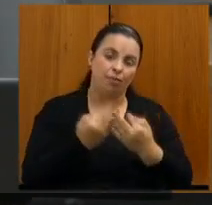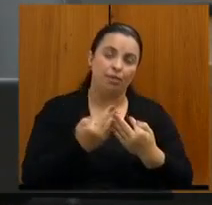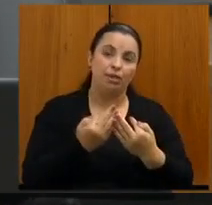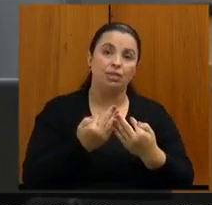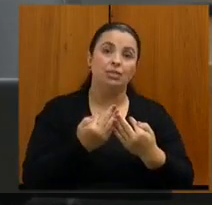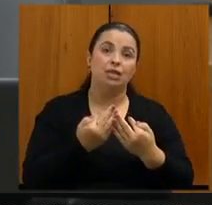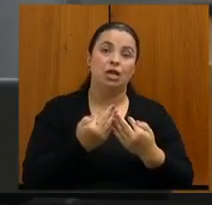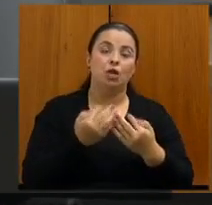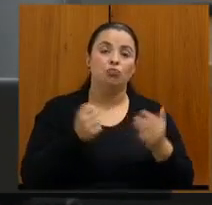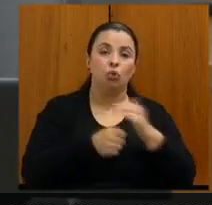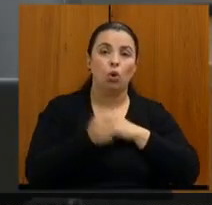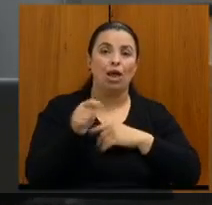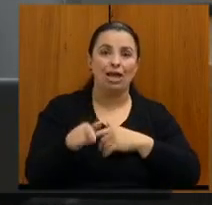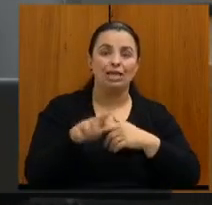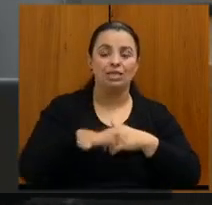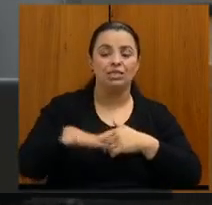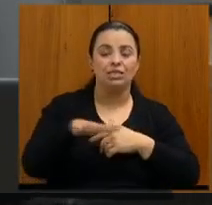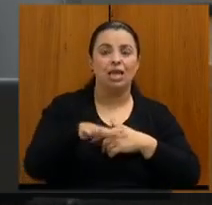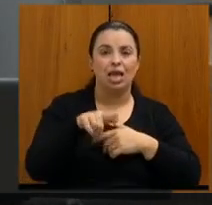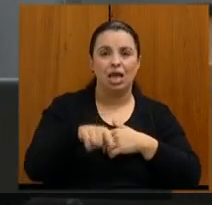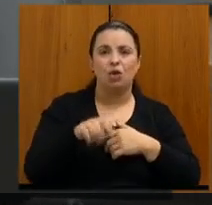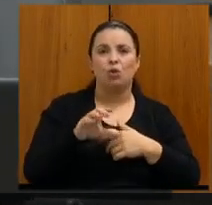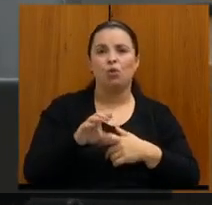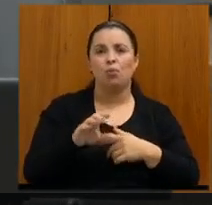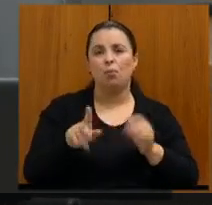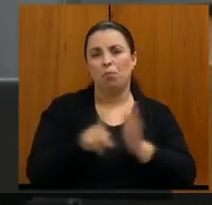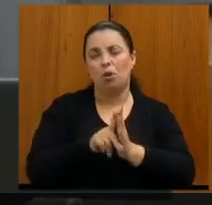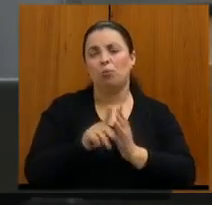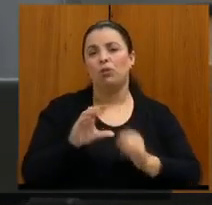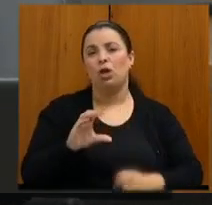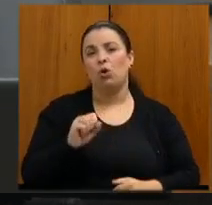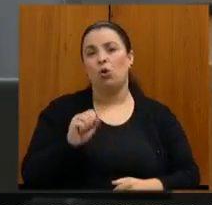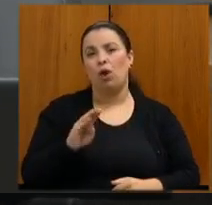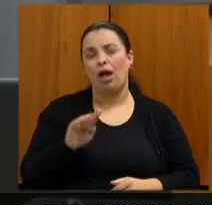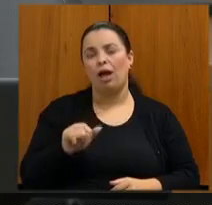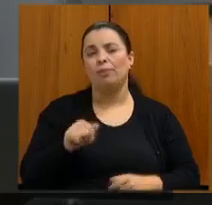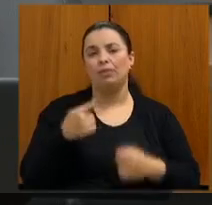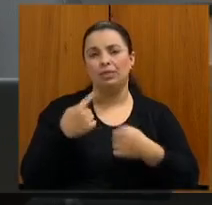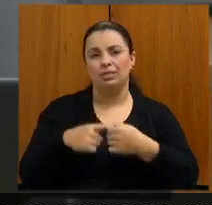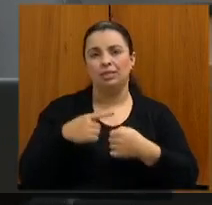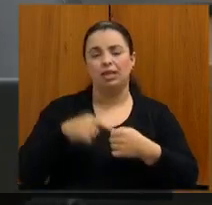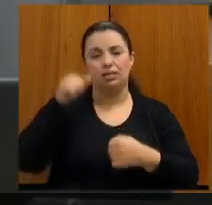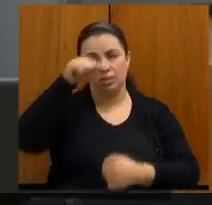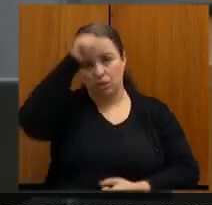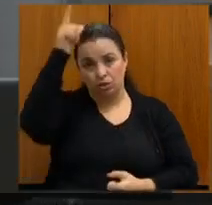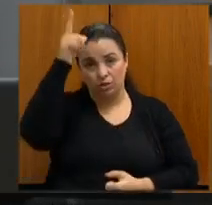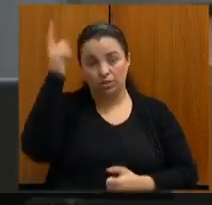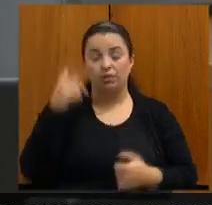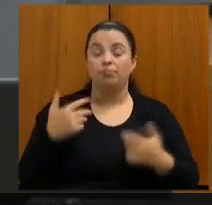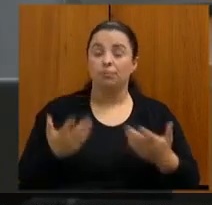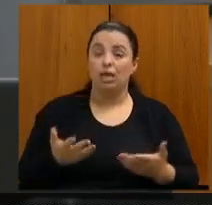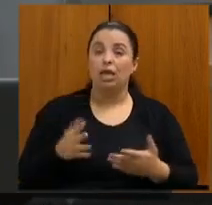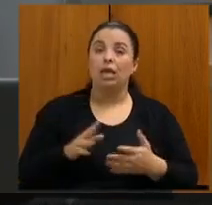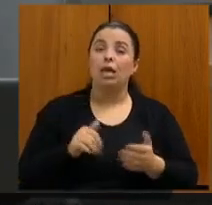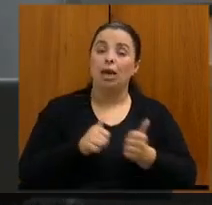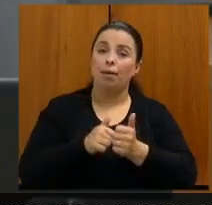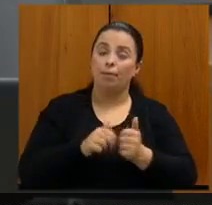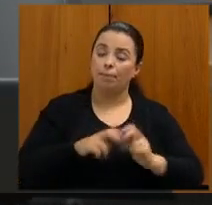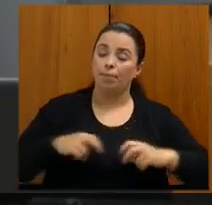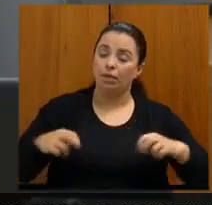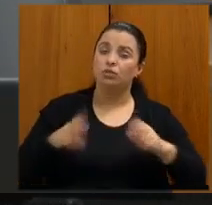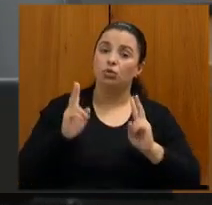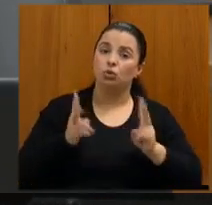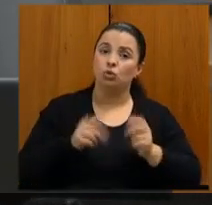da COHAB em Santa Luzia né e a mesa segue acompanhando o inclusive o cumprimento desses